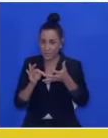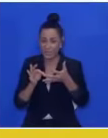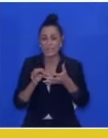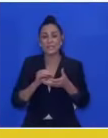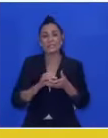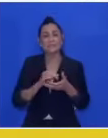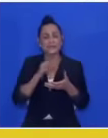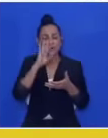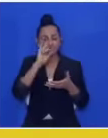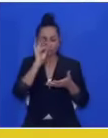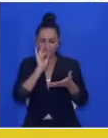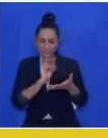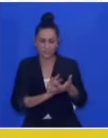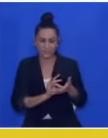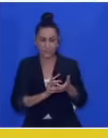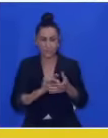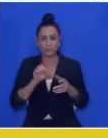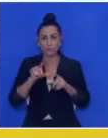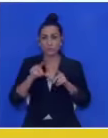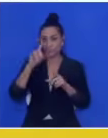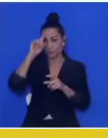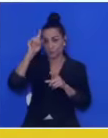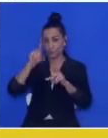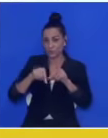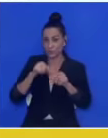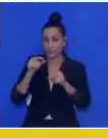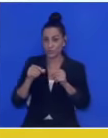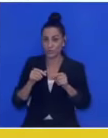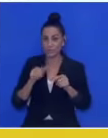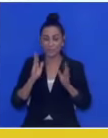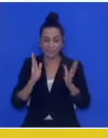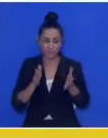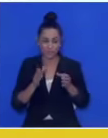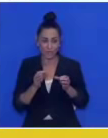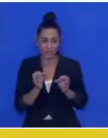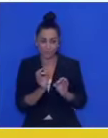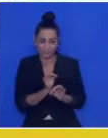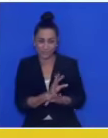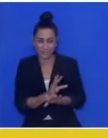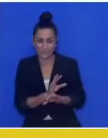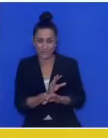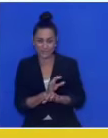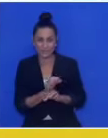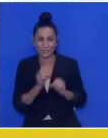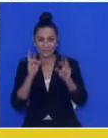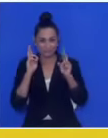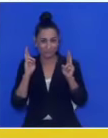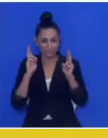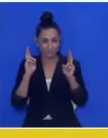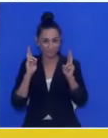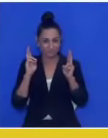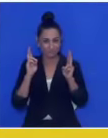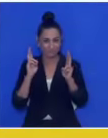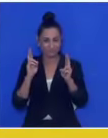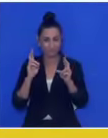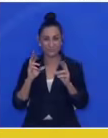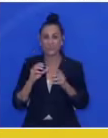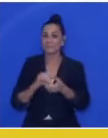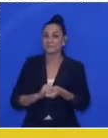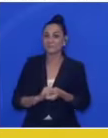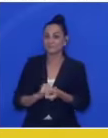cada procedimento desse sorteio do dia de sorte. E aí, está preparada? Preparado? Apostas em mãos, por aqui,